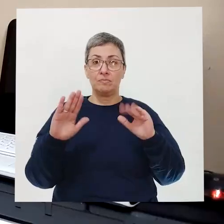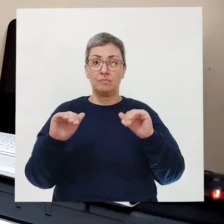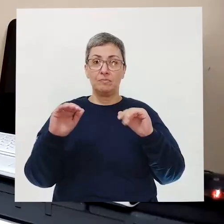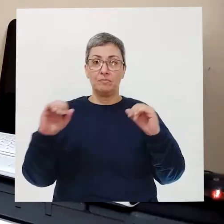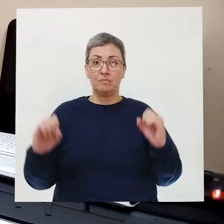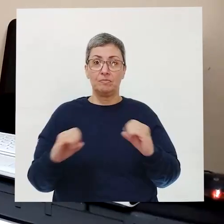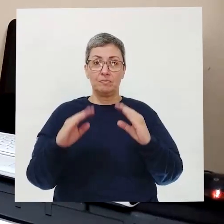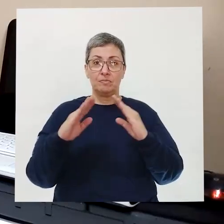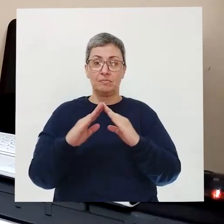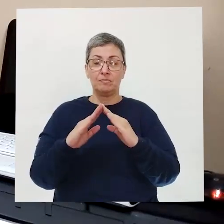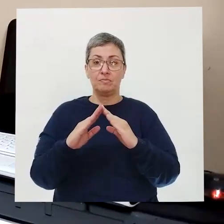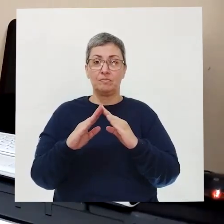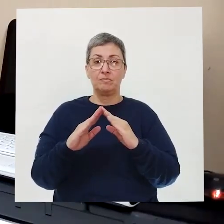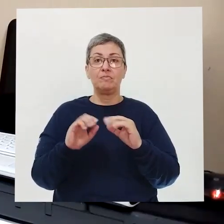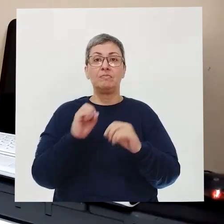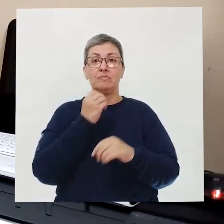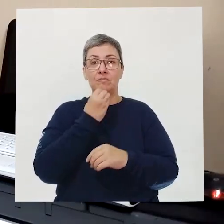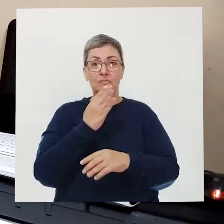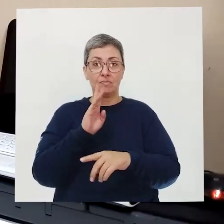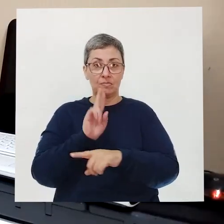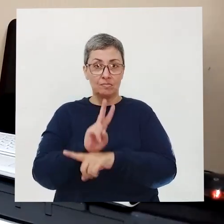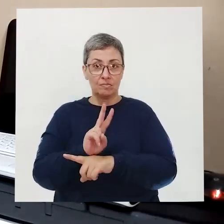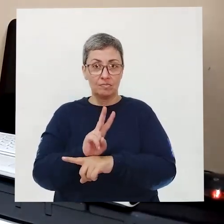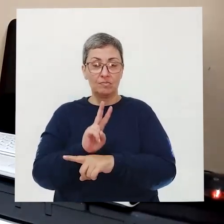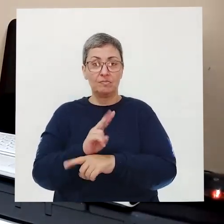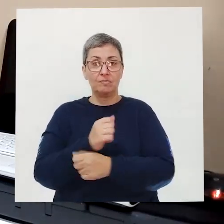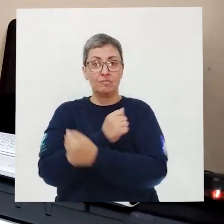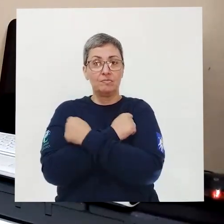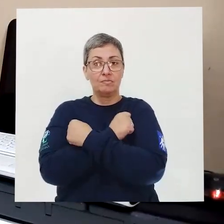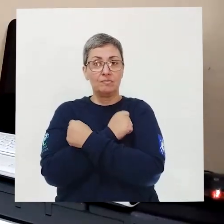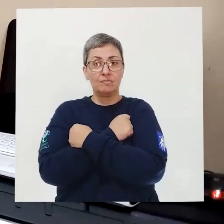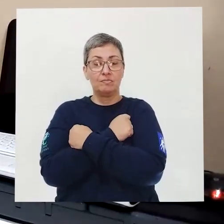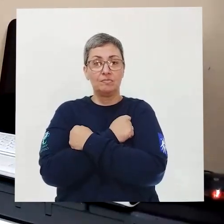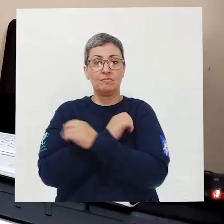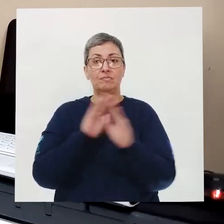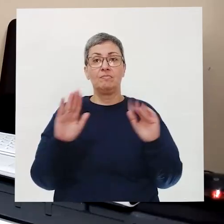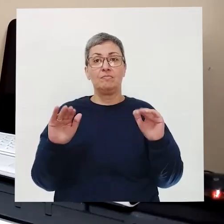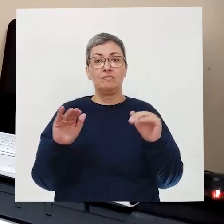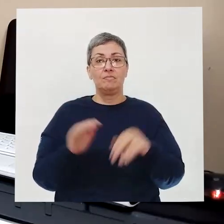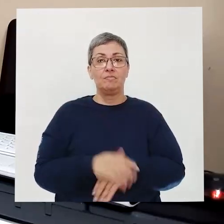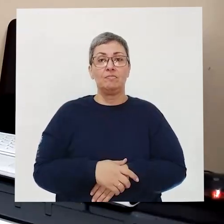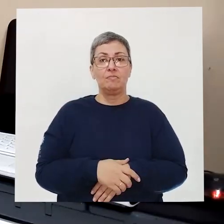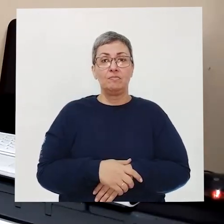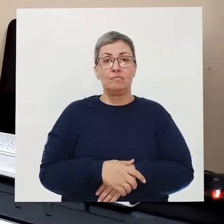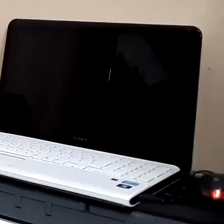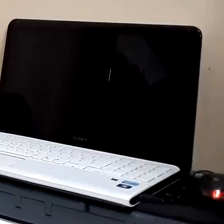até o próximo programa. Fiquem bem, grande abraço para vocês, até lá.